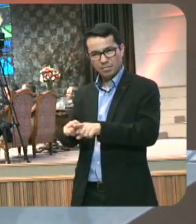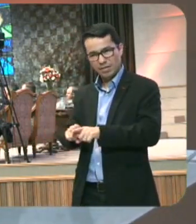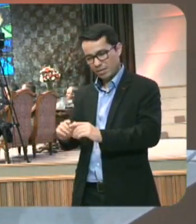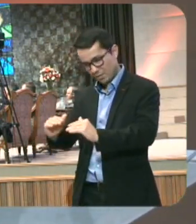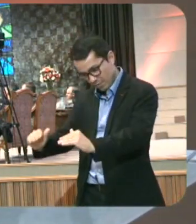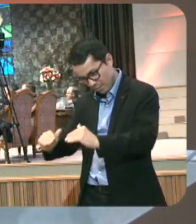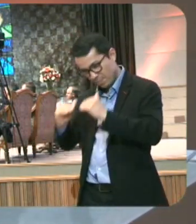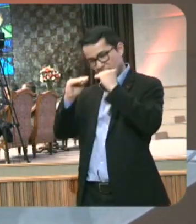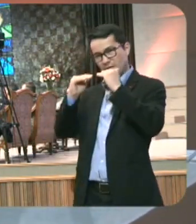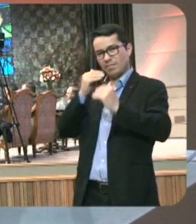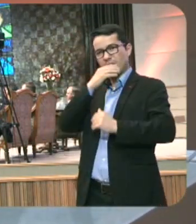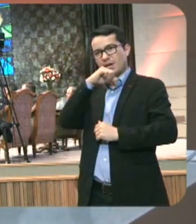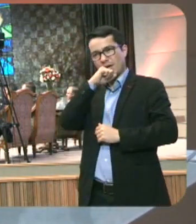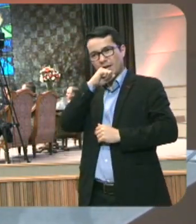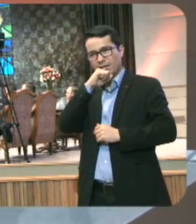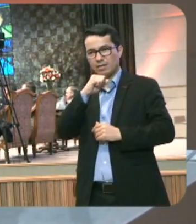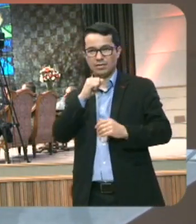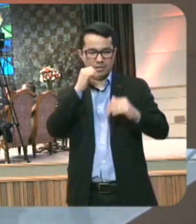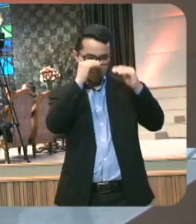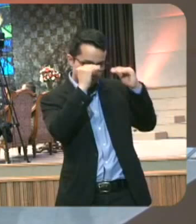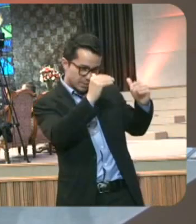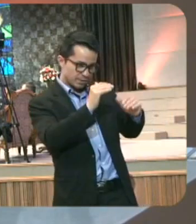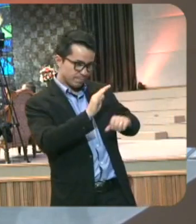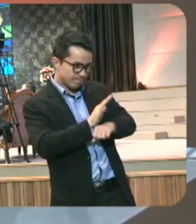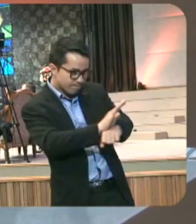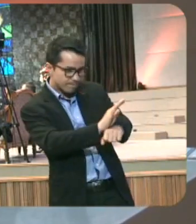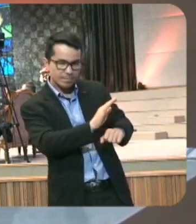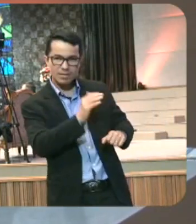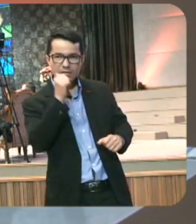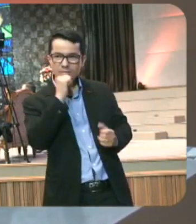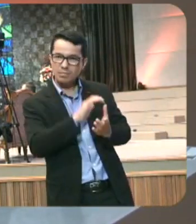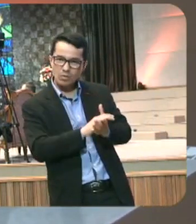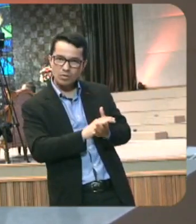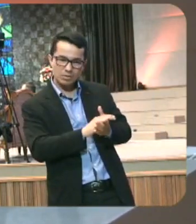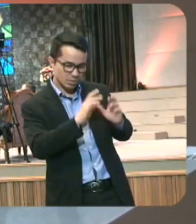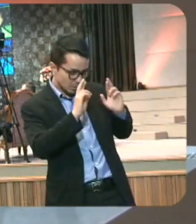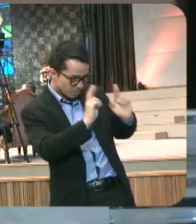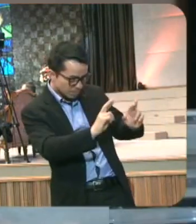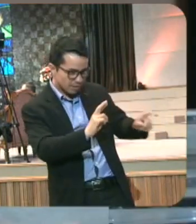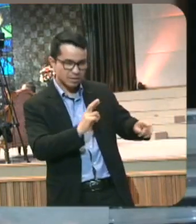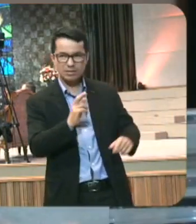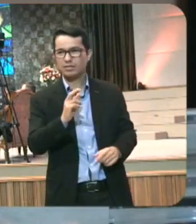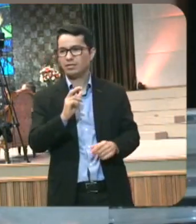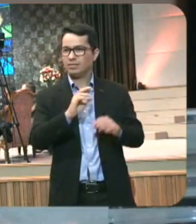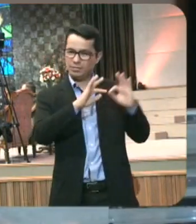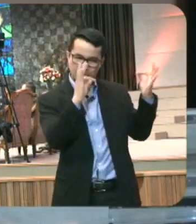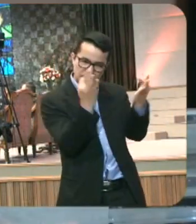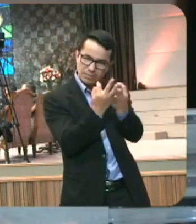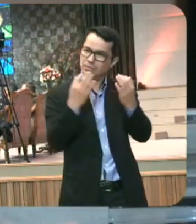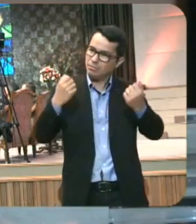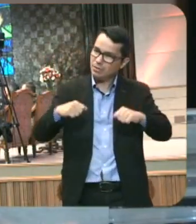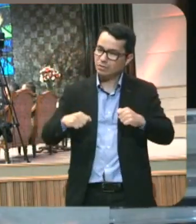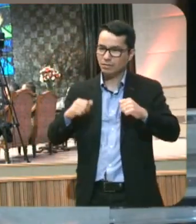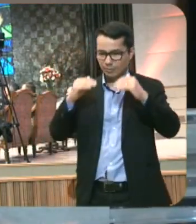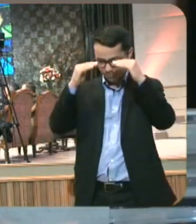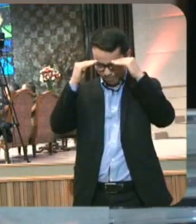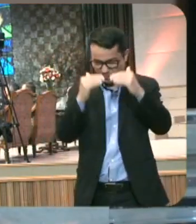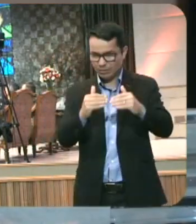nossa família. Nós precisamos ser as pessoas que vivem a verdade.